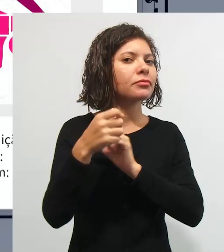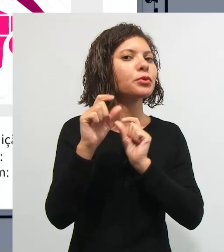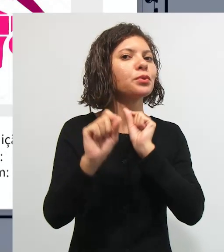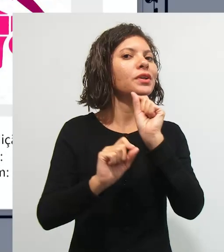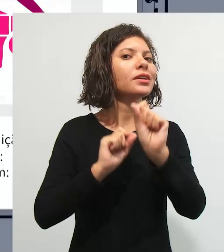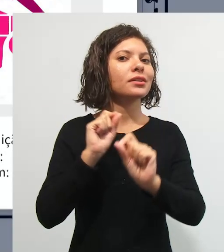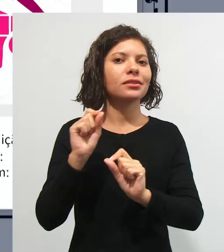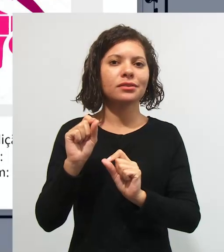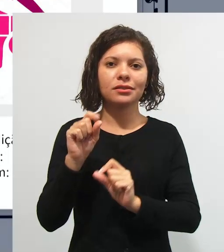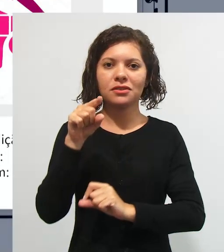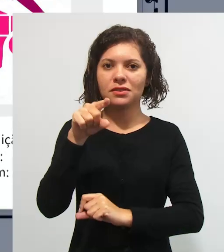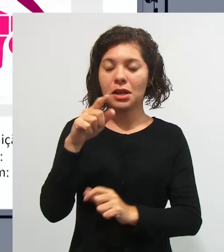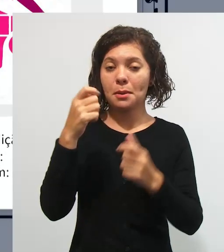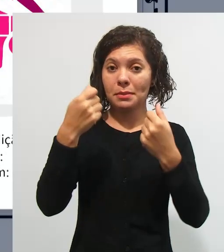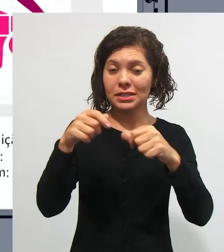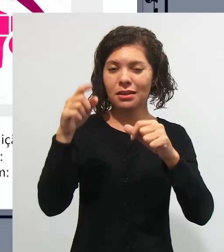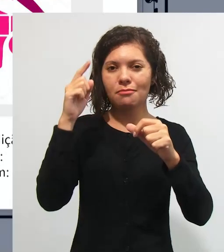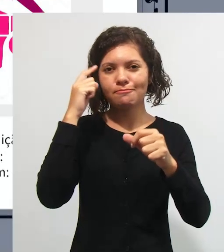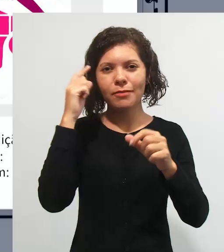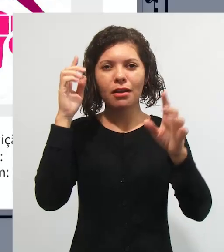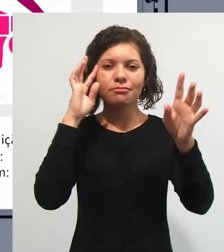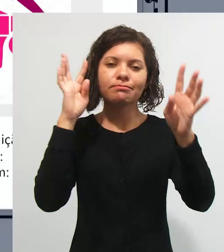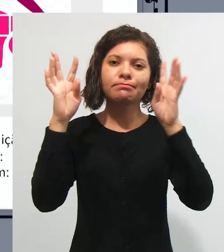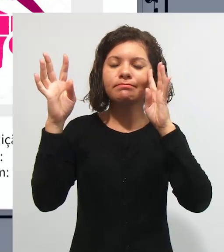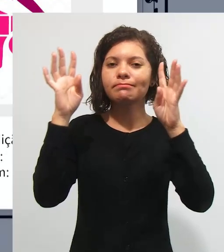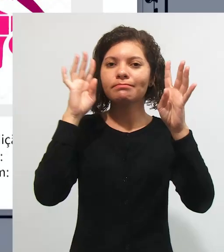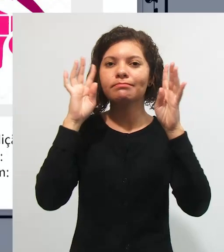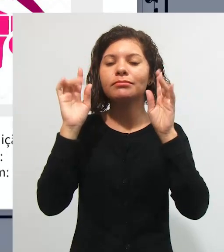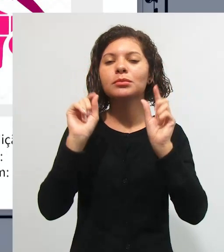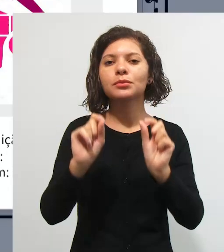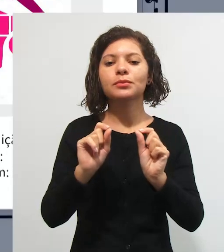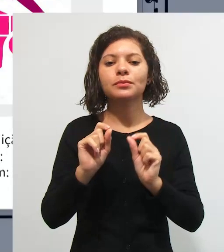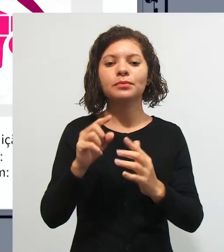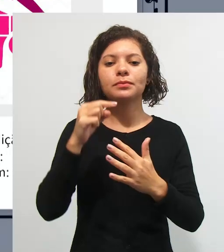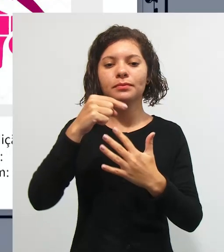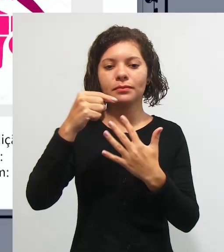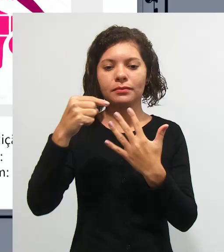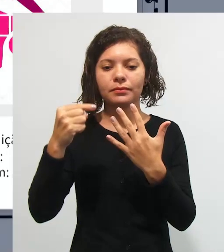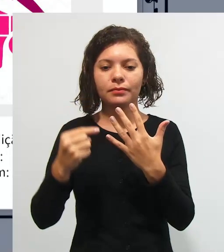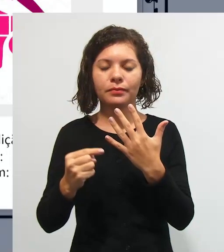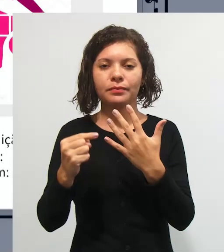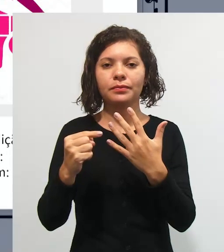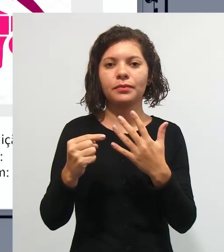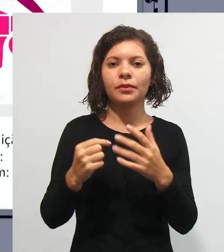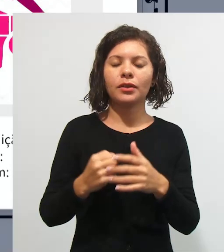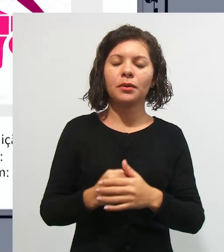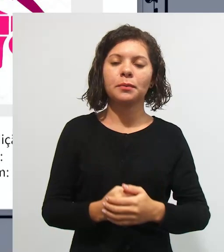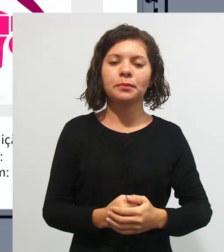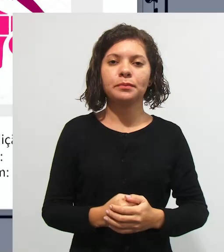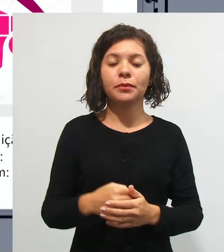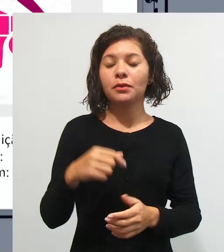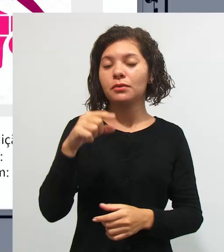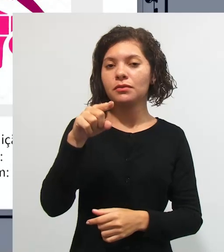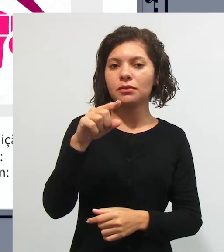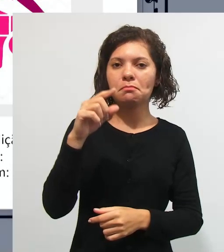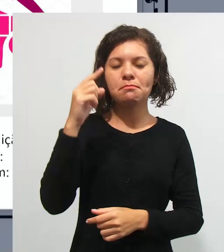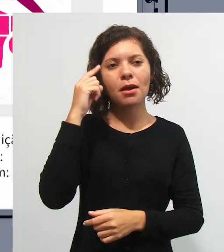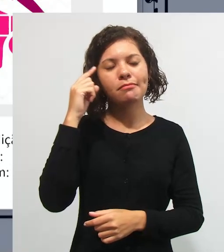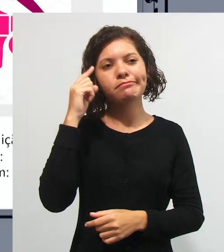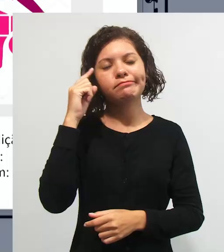que ver que a gente tem um elemento que, quando você pensa pesquisa para que